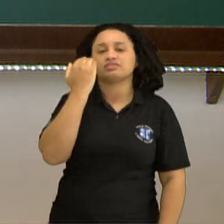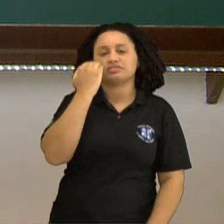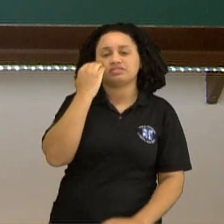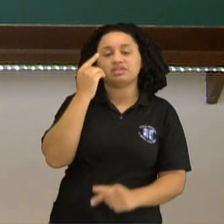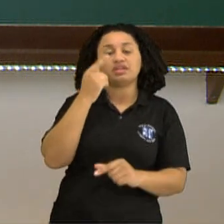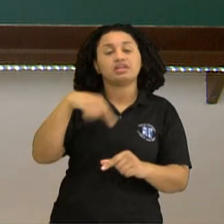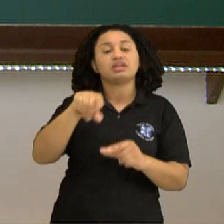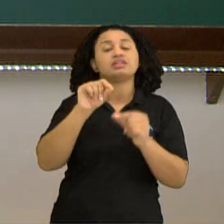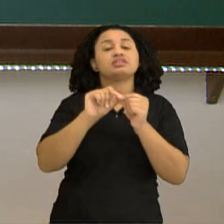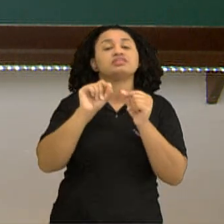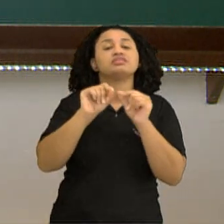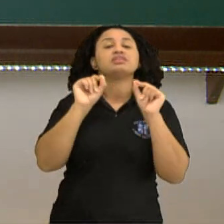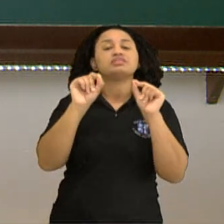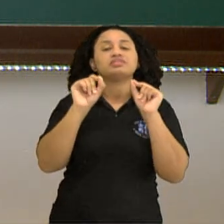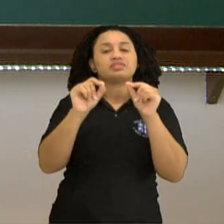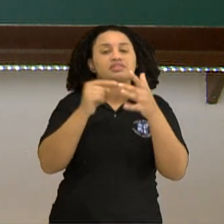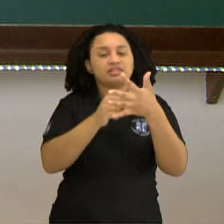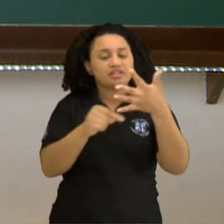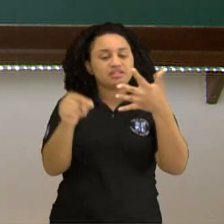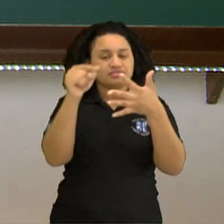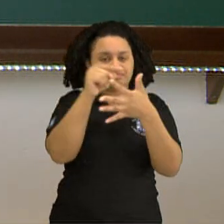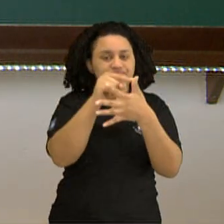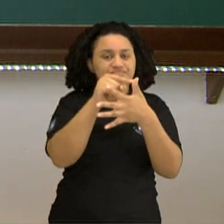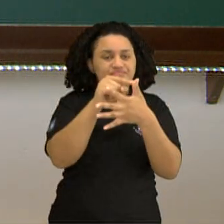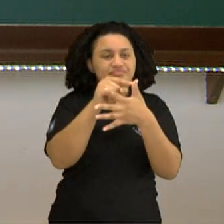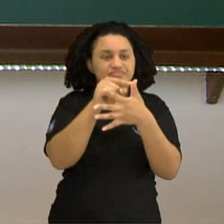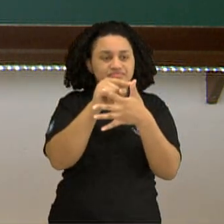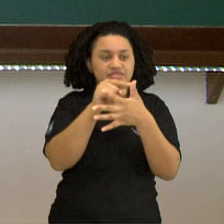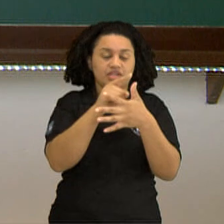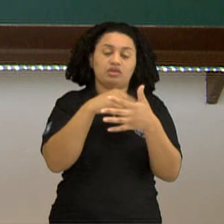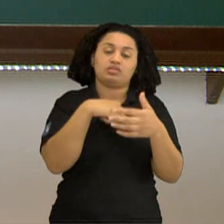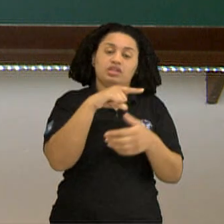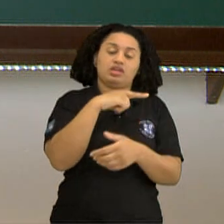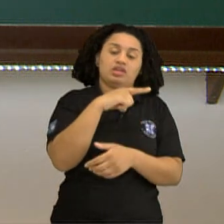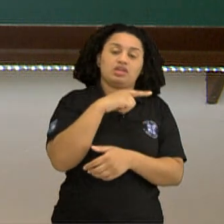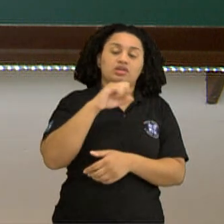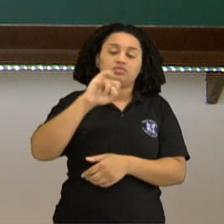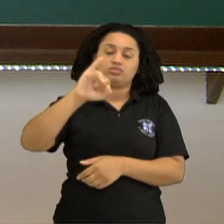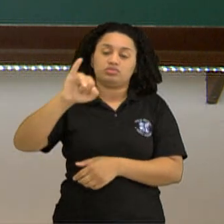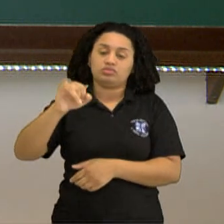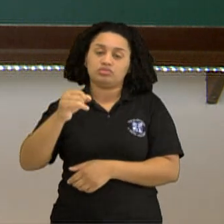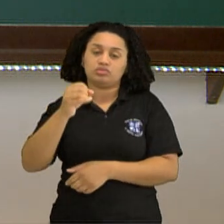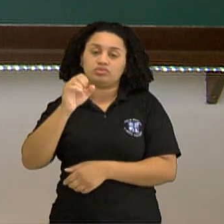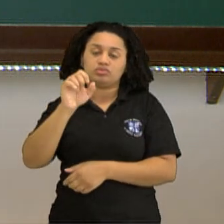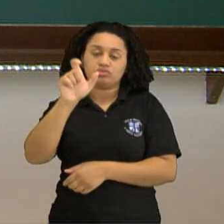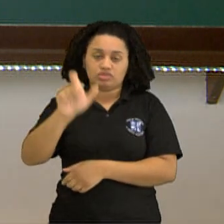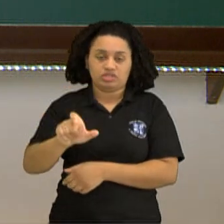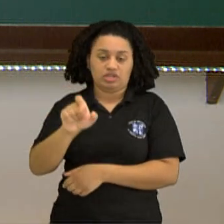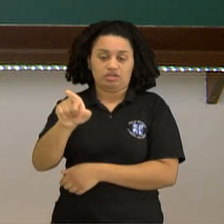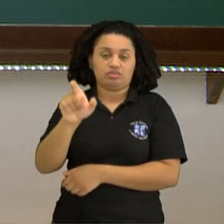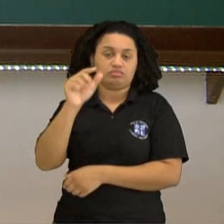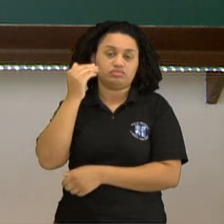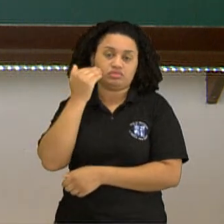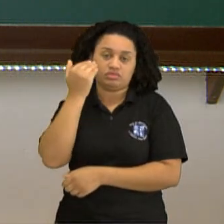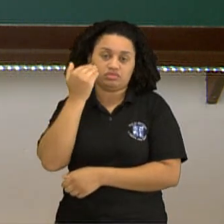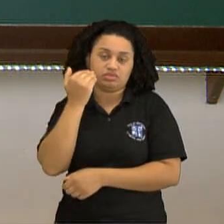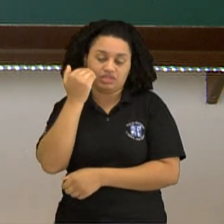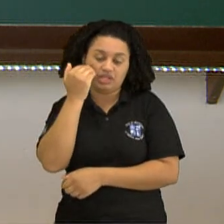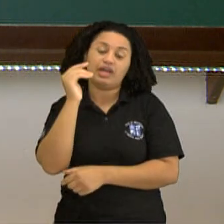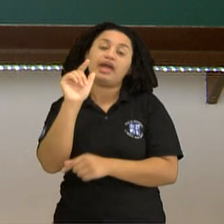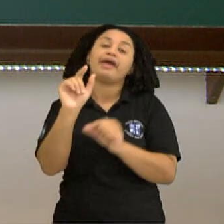fazem? Lideram o ranking. Sujeito, então, executa a função de